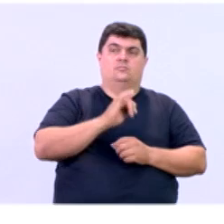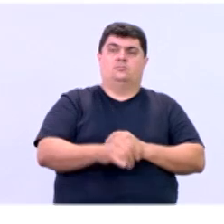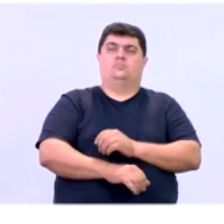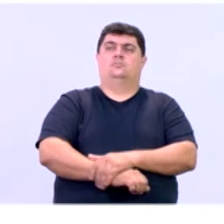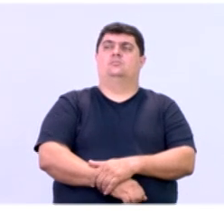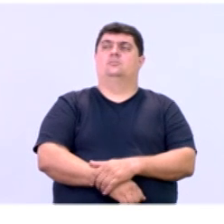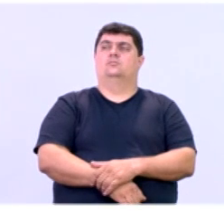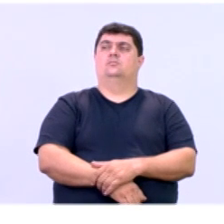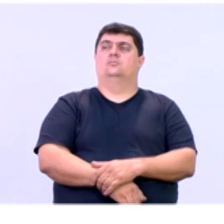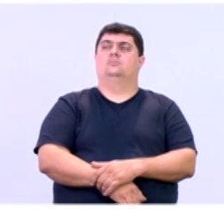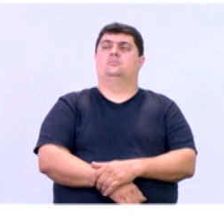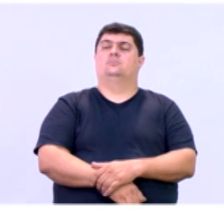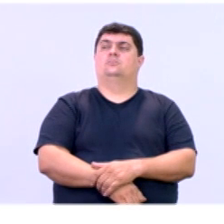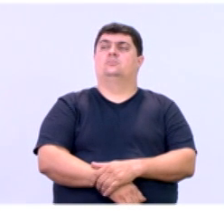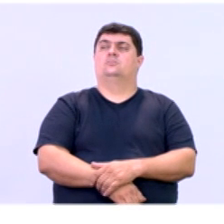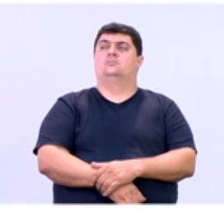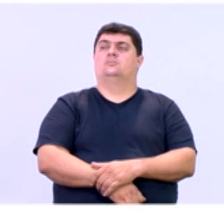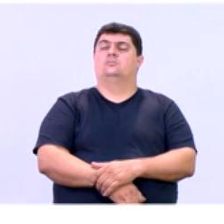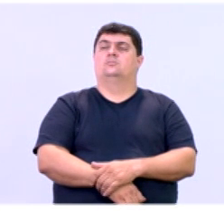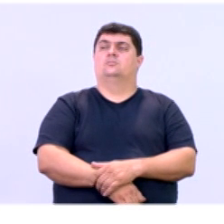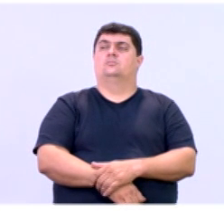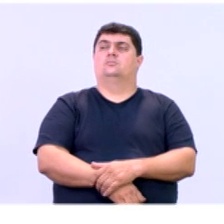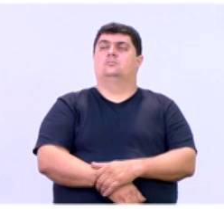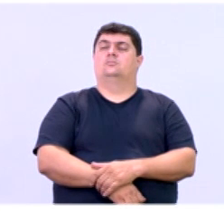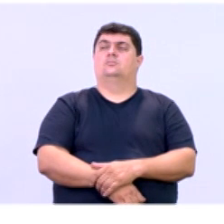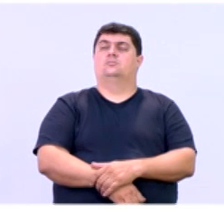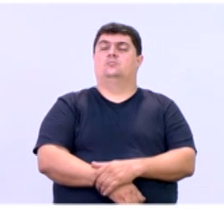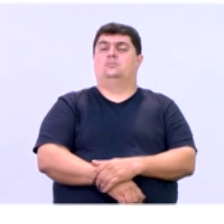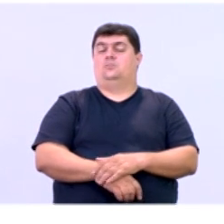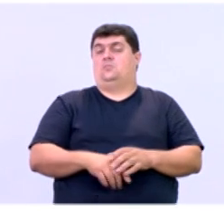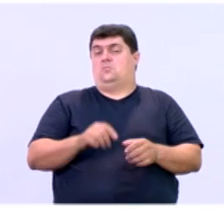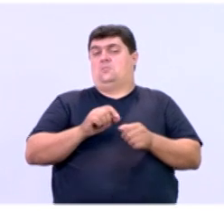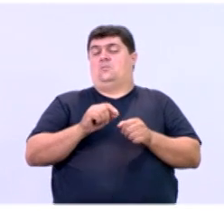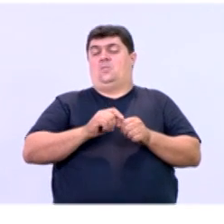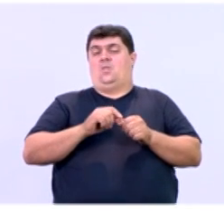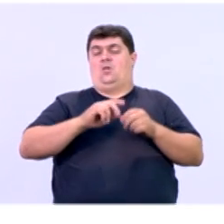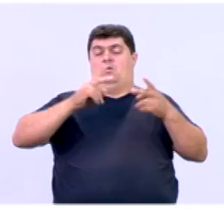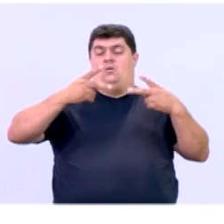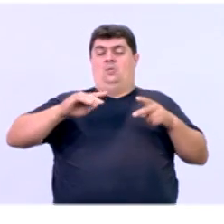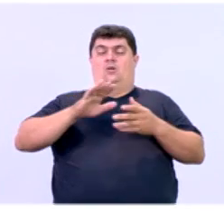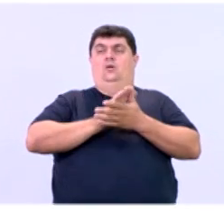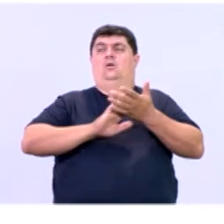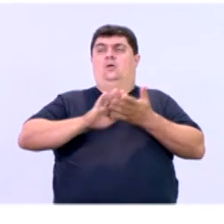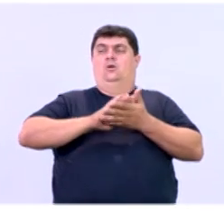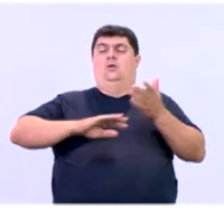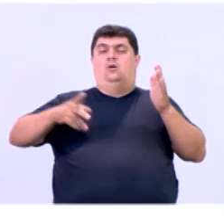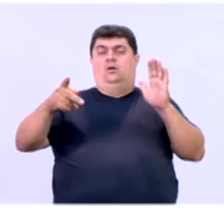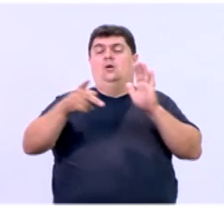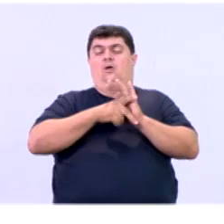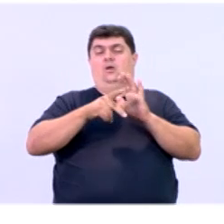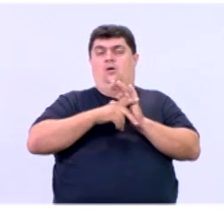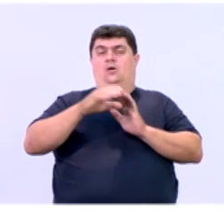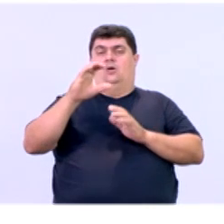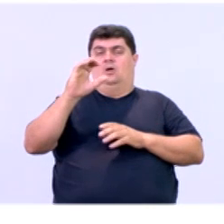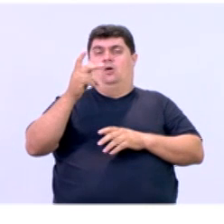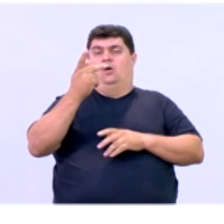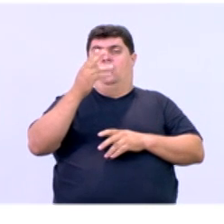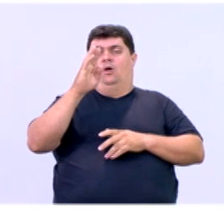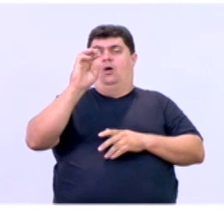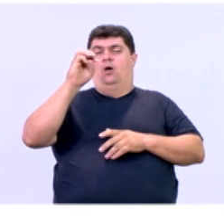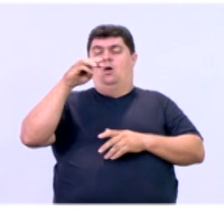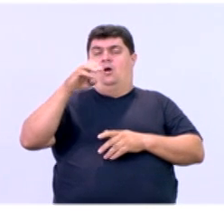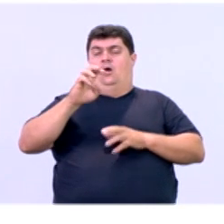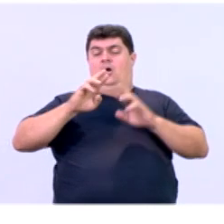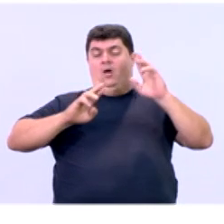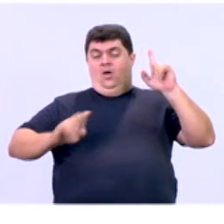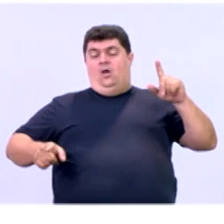vocês perceberem a diferença. Aqui, nós não fizemos codificação nenhuma. É a própria implementação do navegador que é